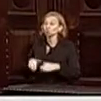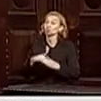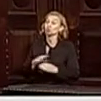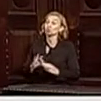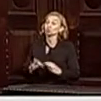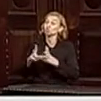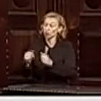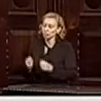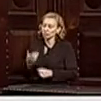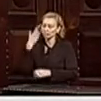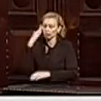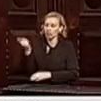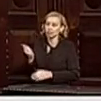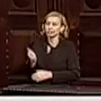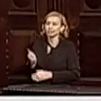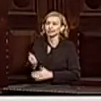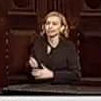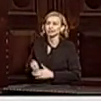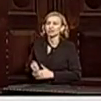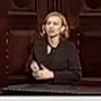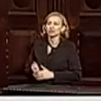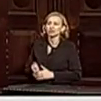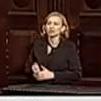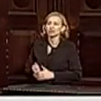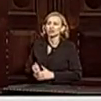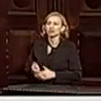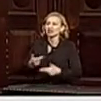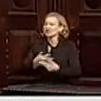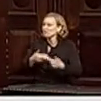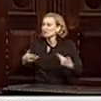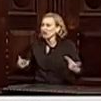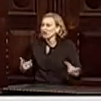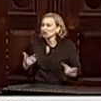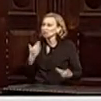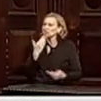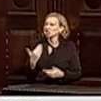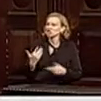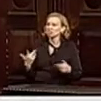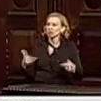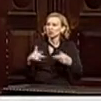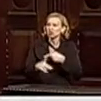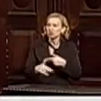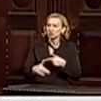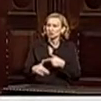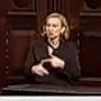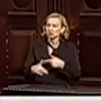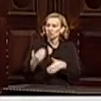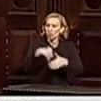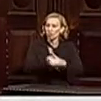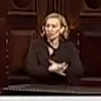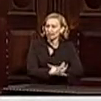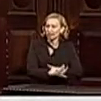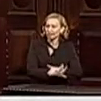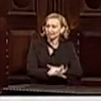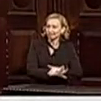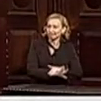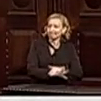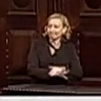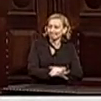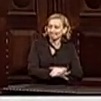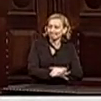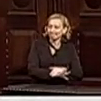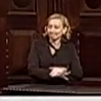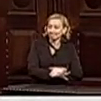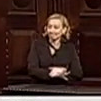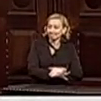os cariocas e fluminenses sabem que vários pedidos de impedimento do governador estão arquivados na gaveta da